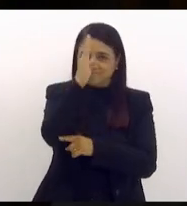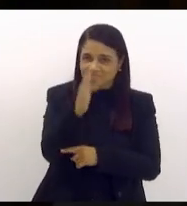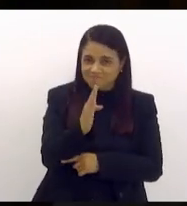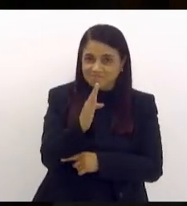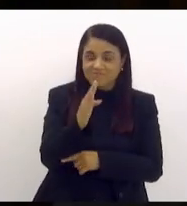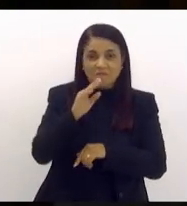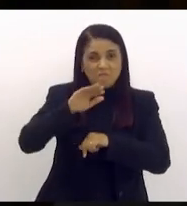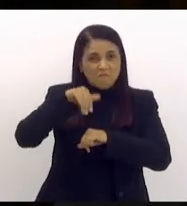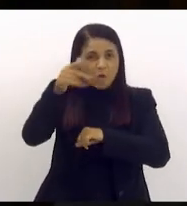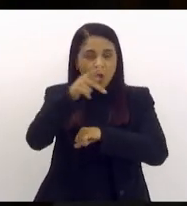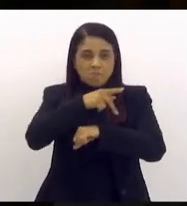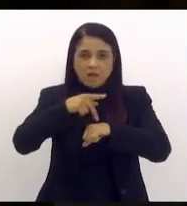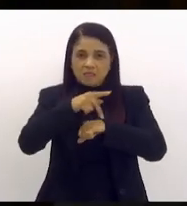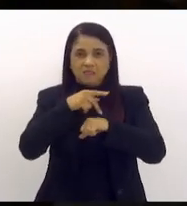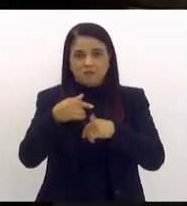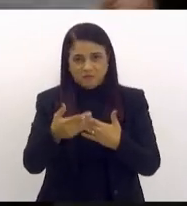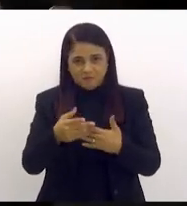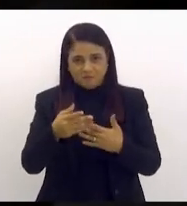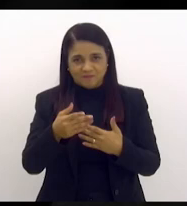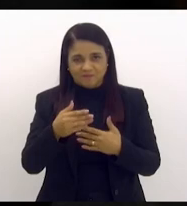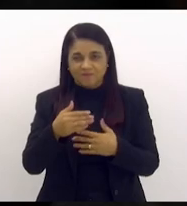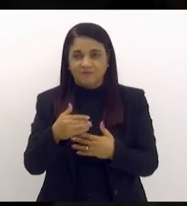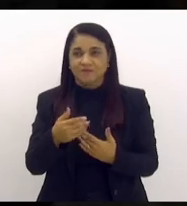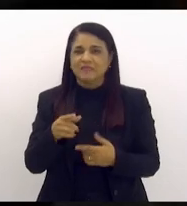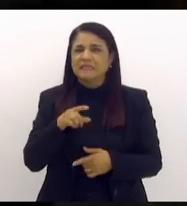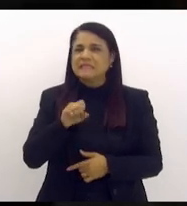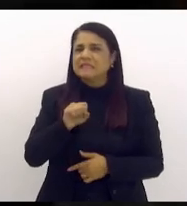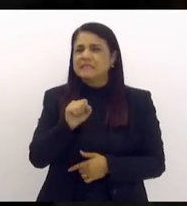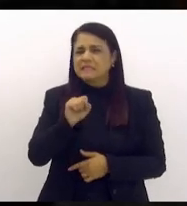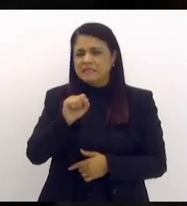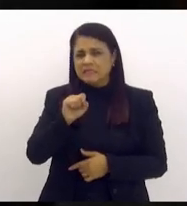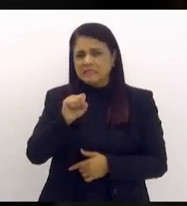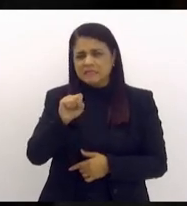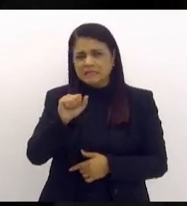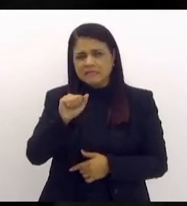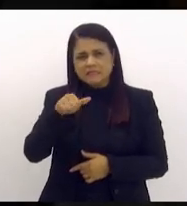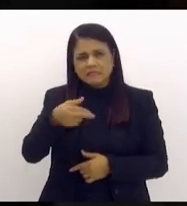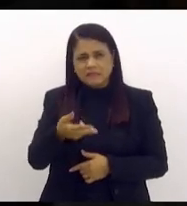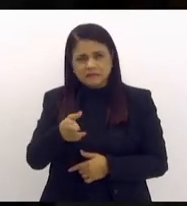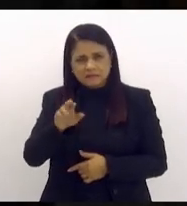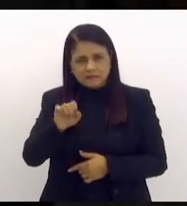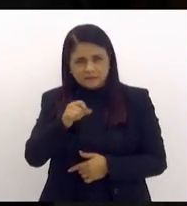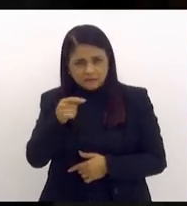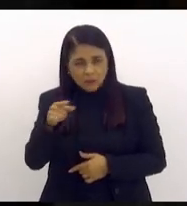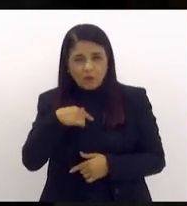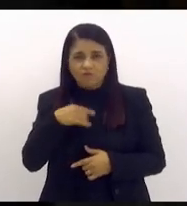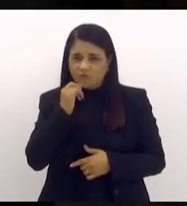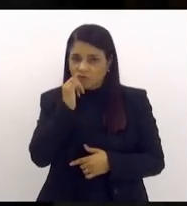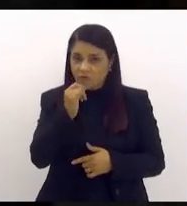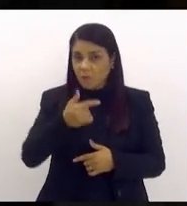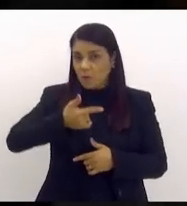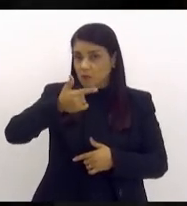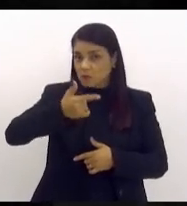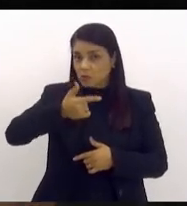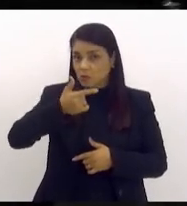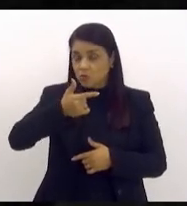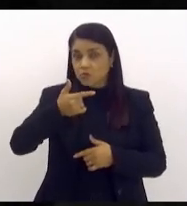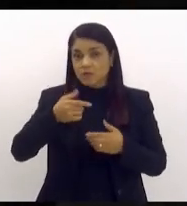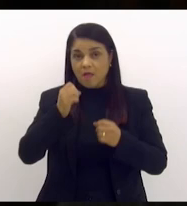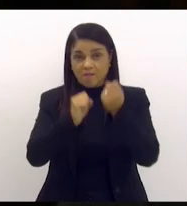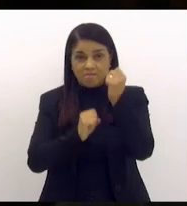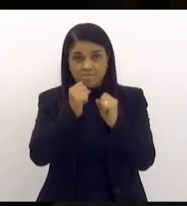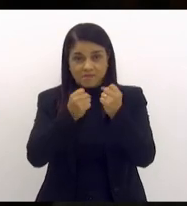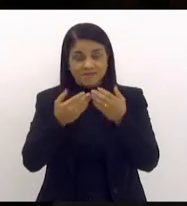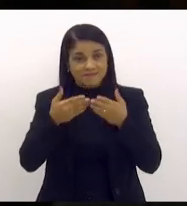Ah o alguém comentou acho que foi Sandrão que nós fomos a segunda maior eh indústria naval do passado